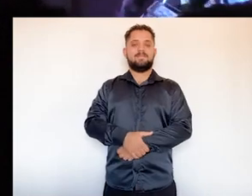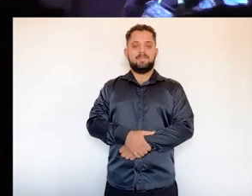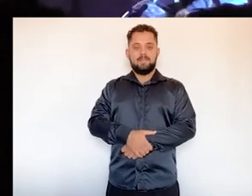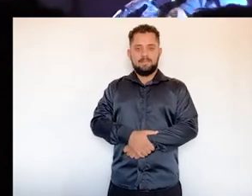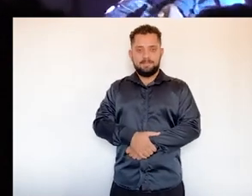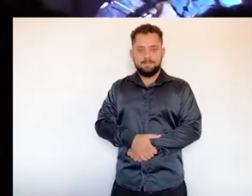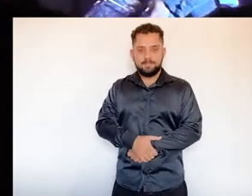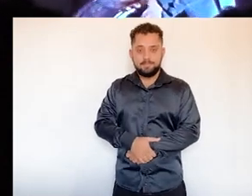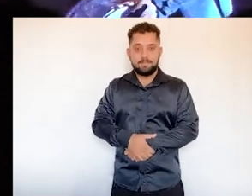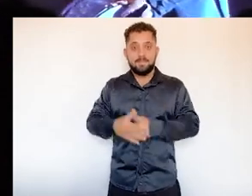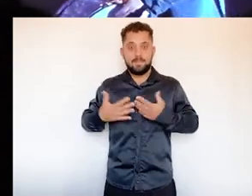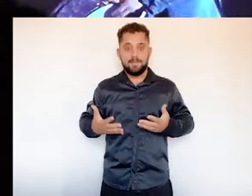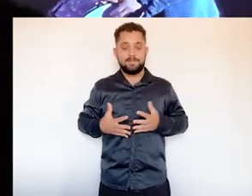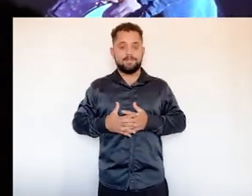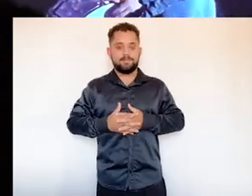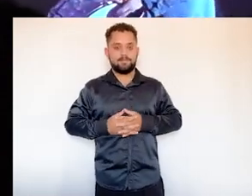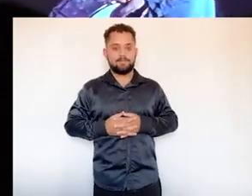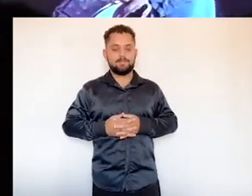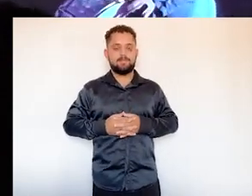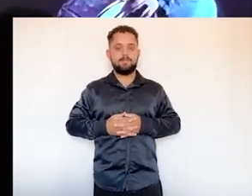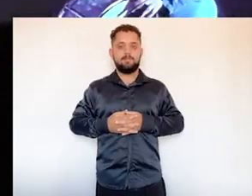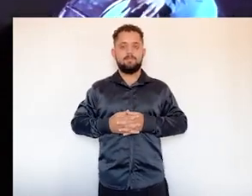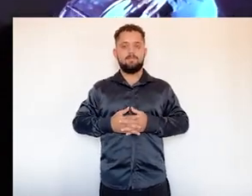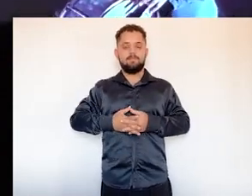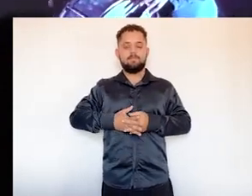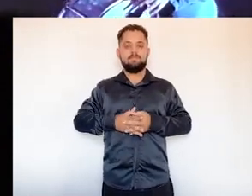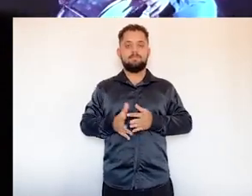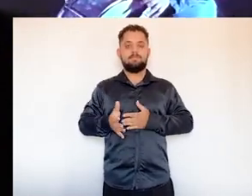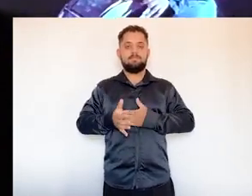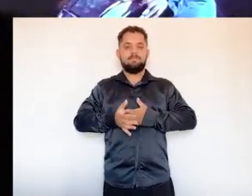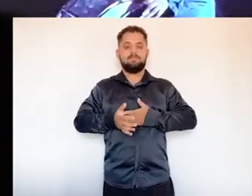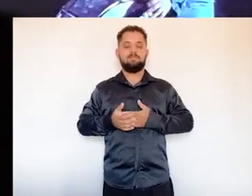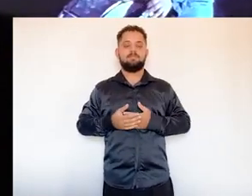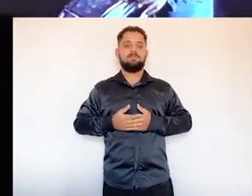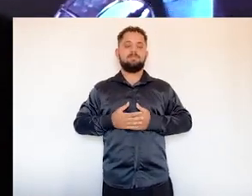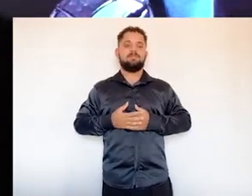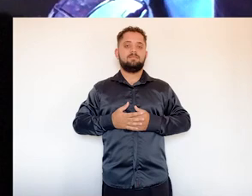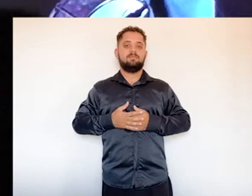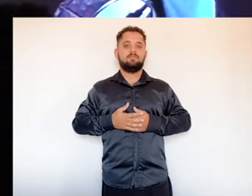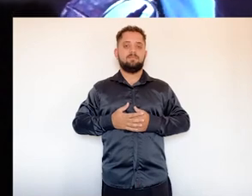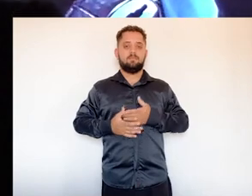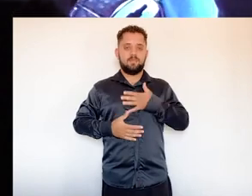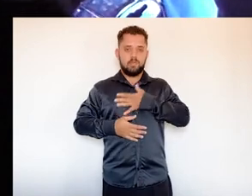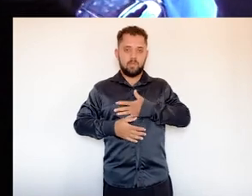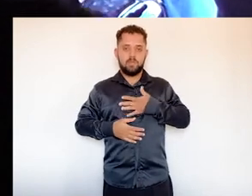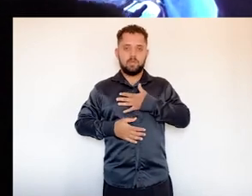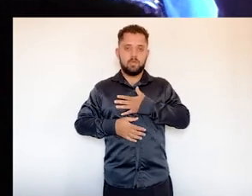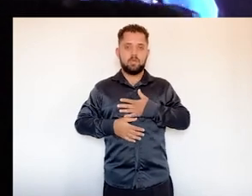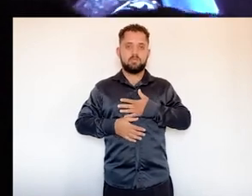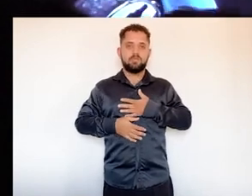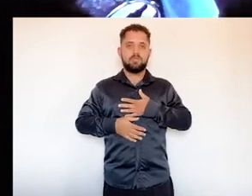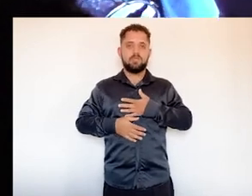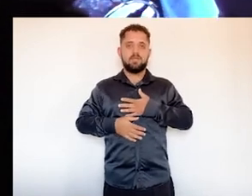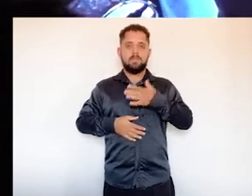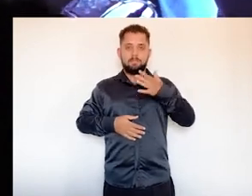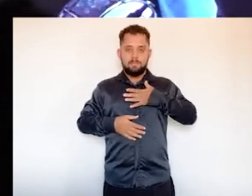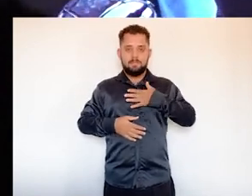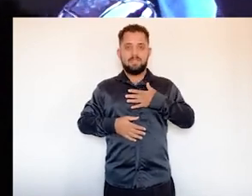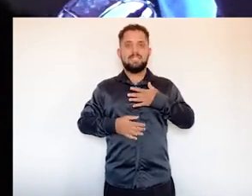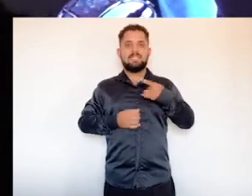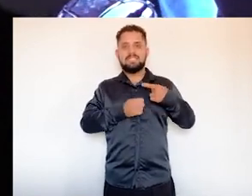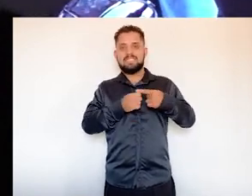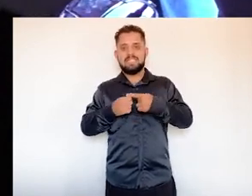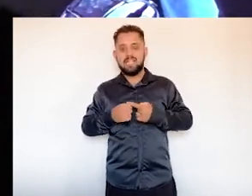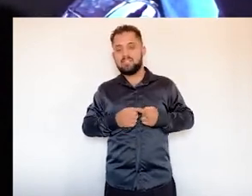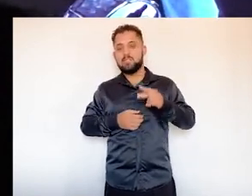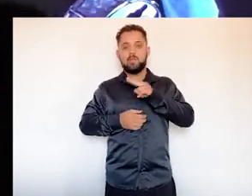Amores, né? Porque eu gosto de chamar a minha cidade de meus amores. A gente vai caminhando